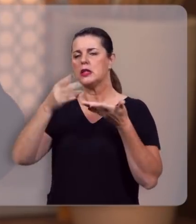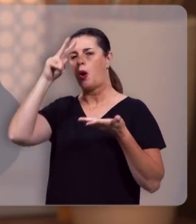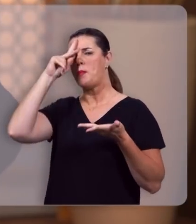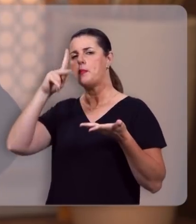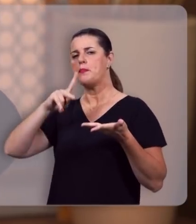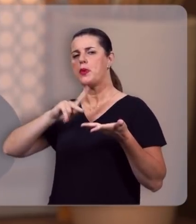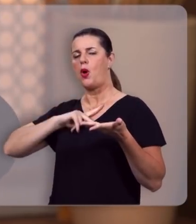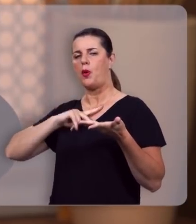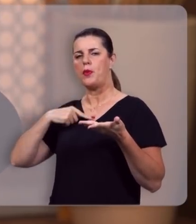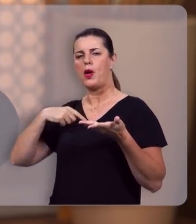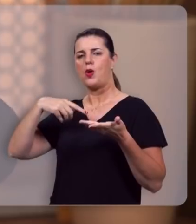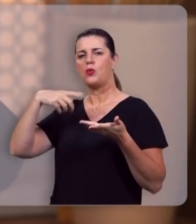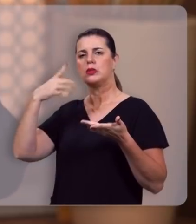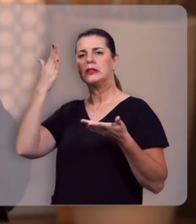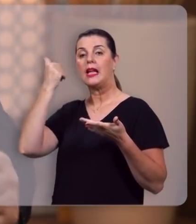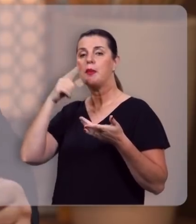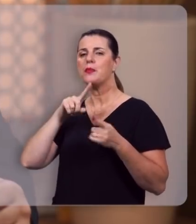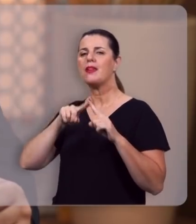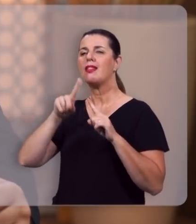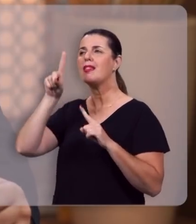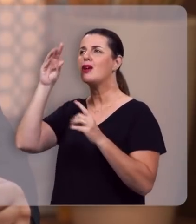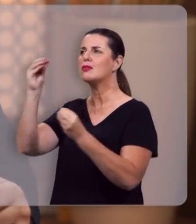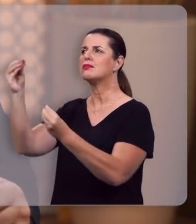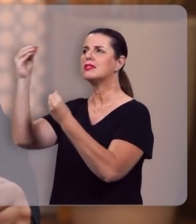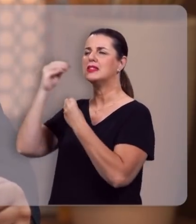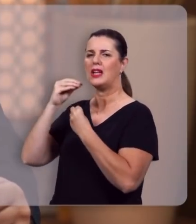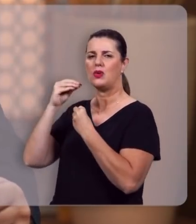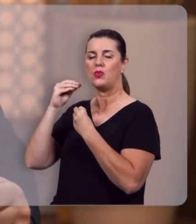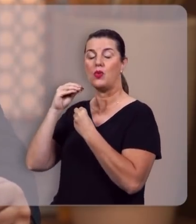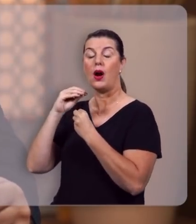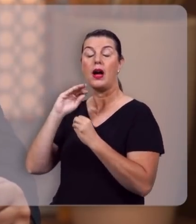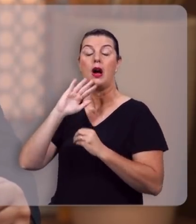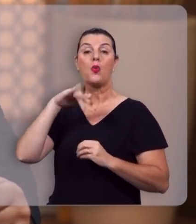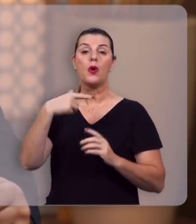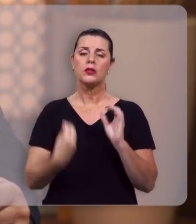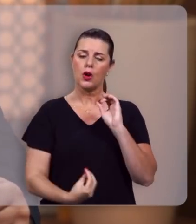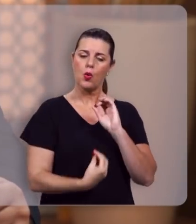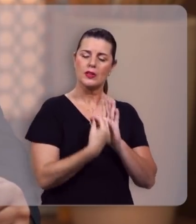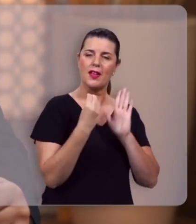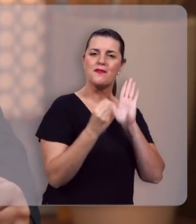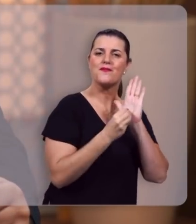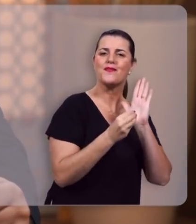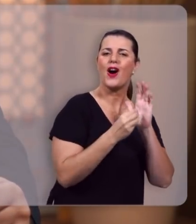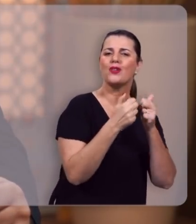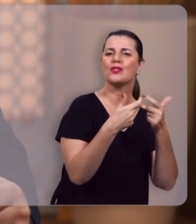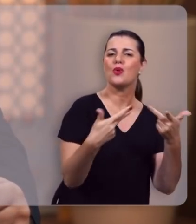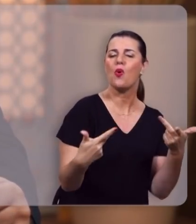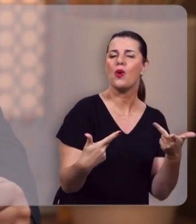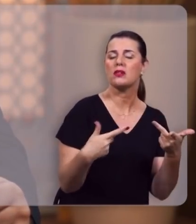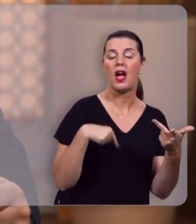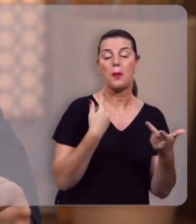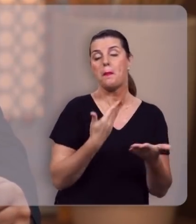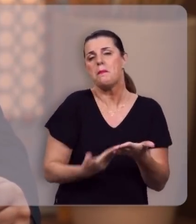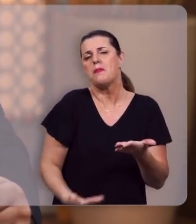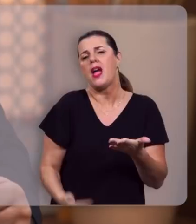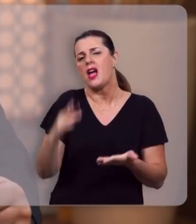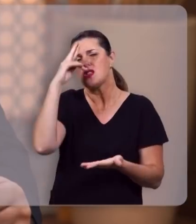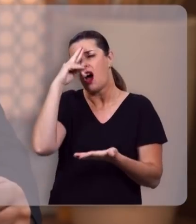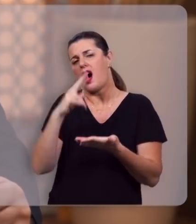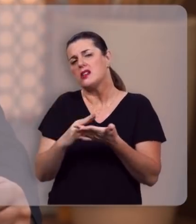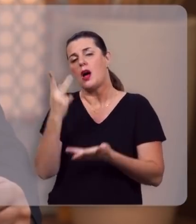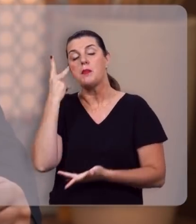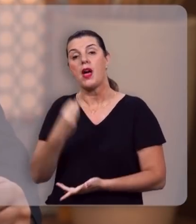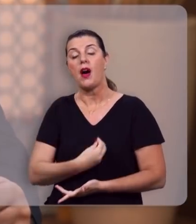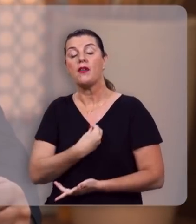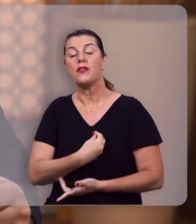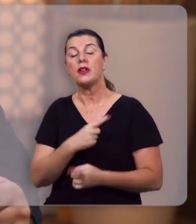mesmos, porque saberemos que a abundância veio de Deus. Mas no dia da escassez, nós não vamos perder a razão de viver, porque